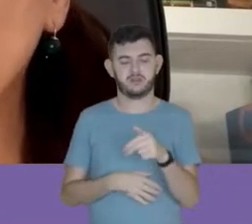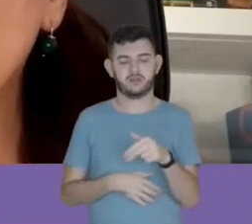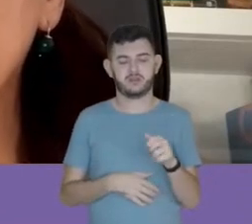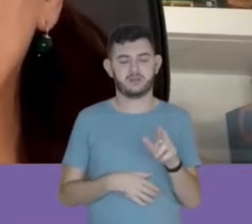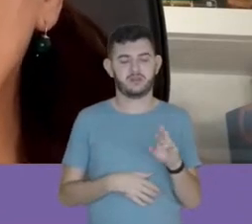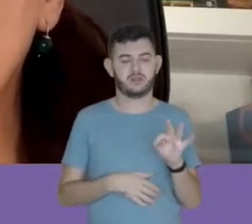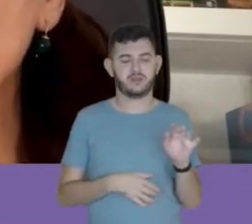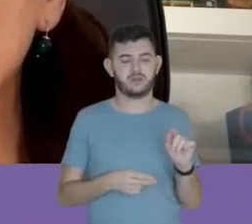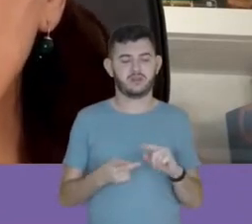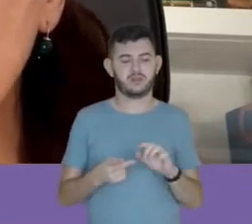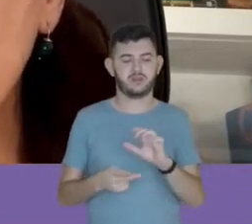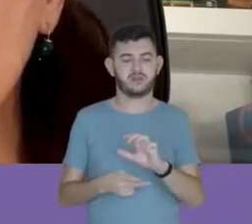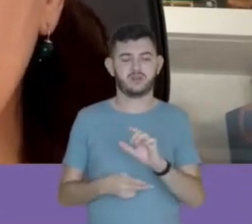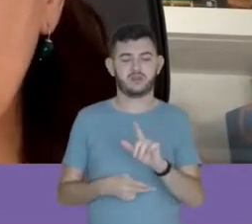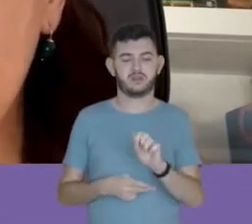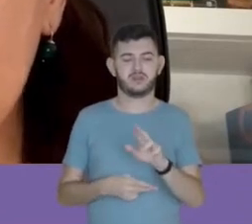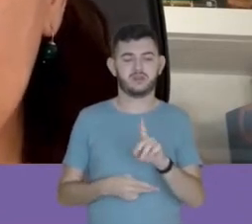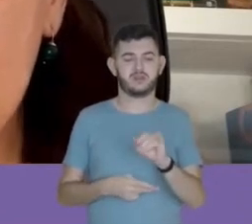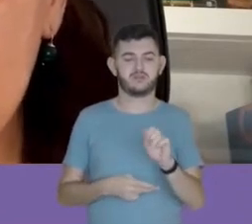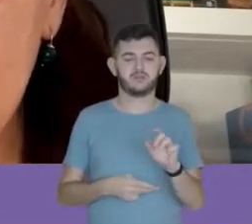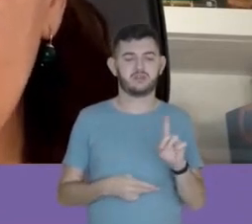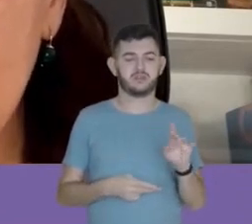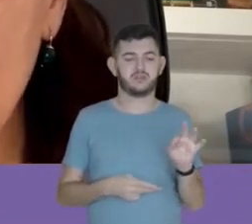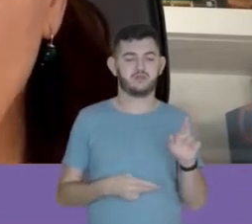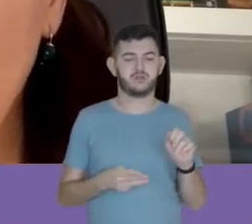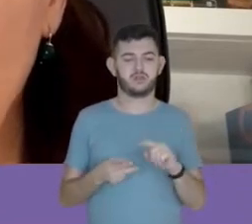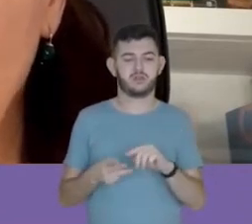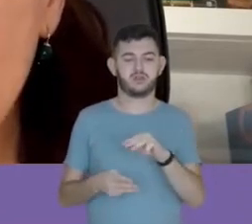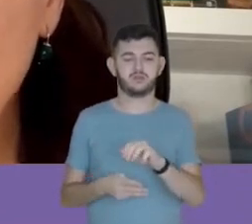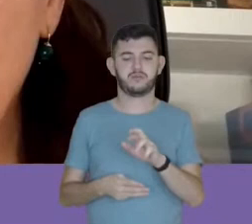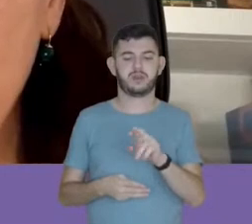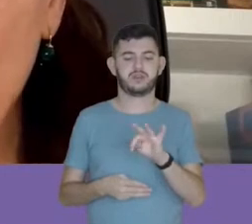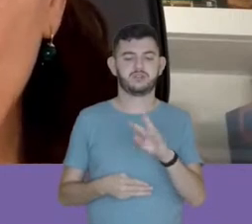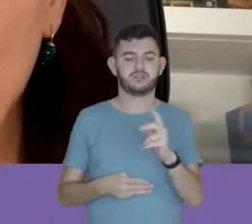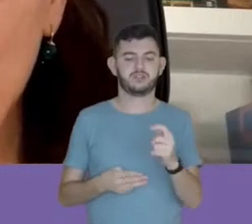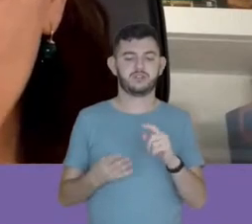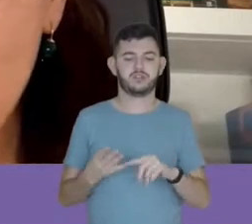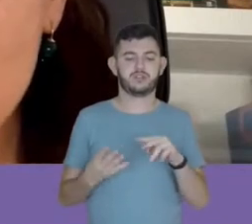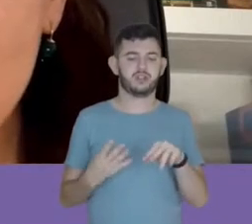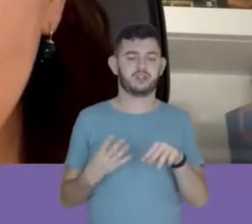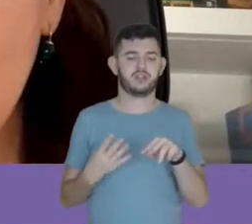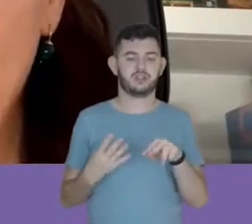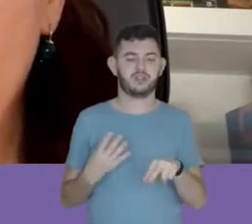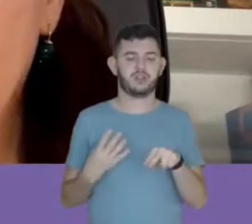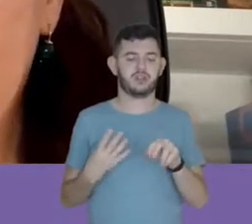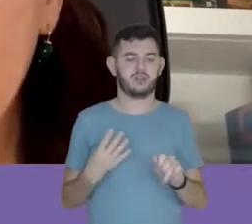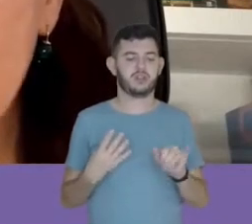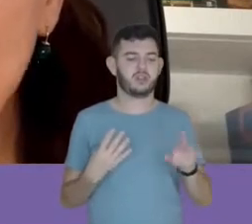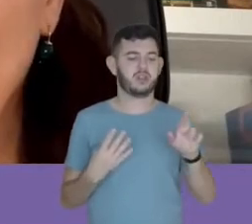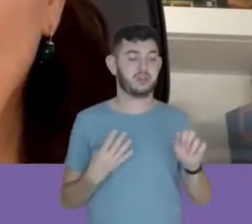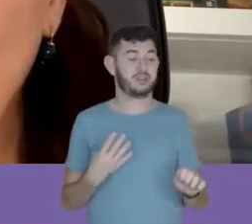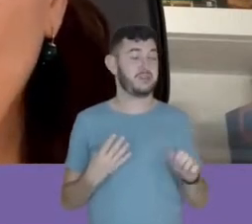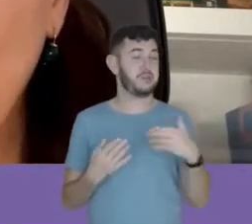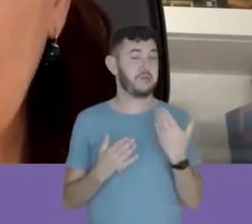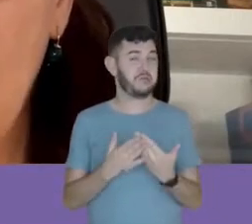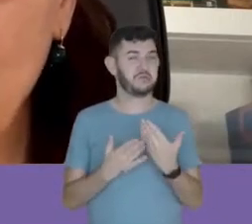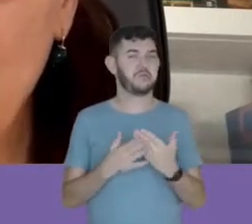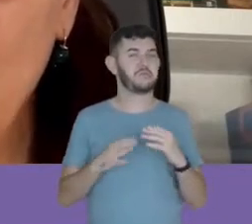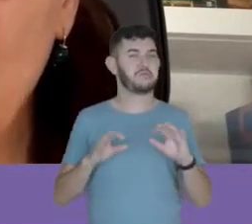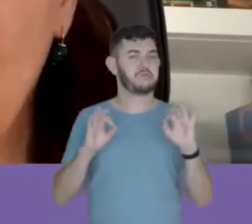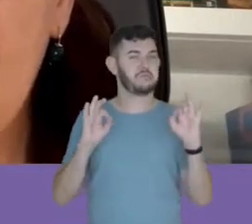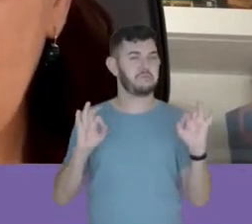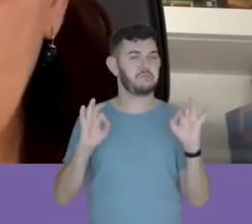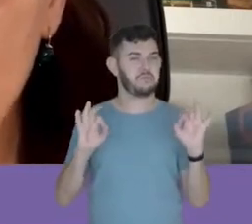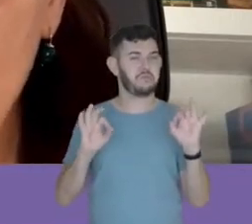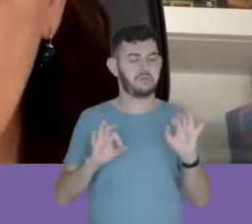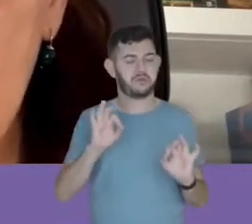da Cláudia Dutra, da Martinha, da Naira. Foram aulas primorosas, preparadas com muito